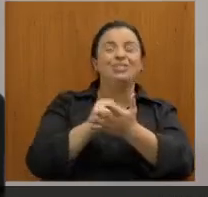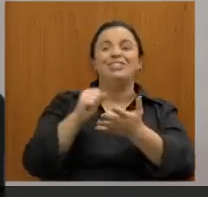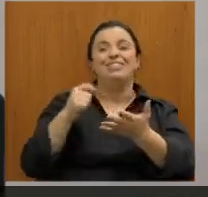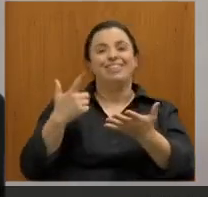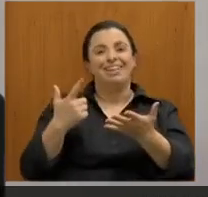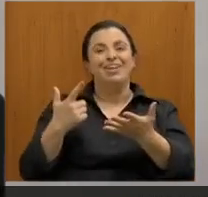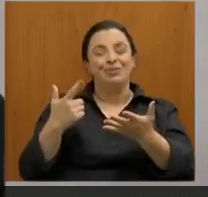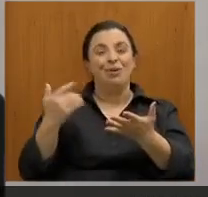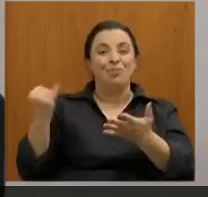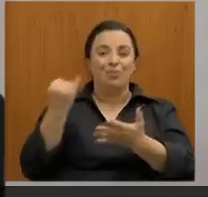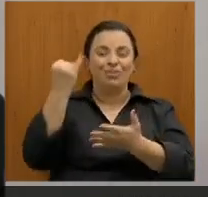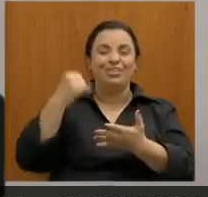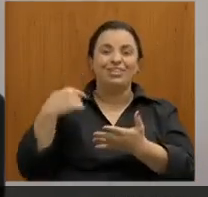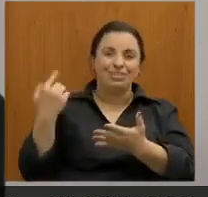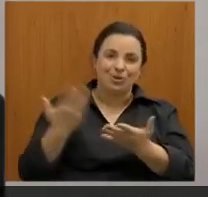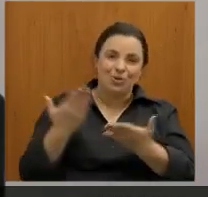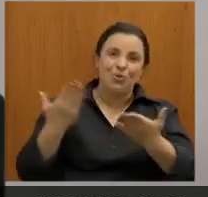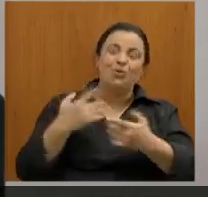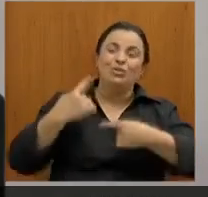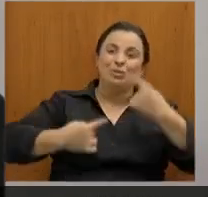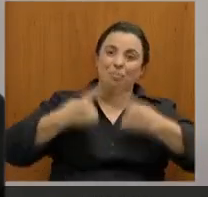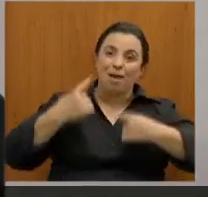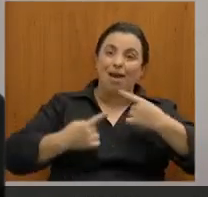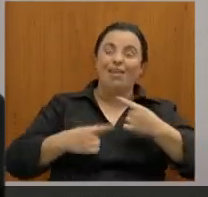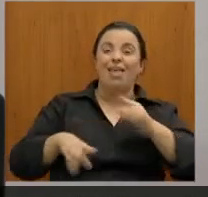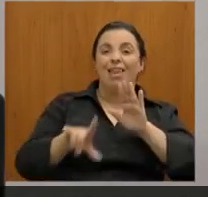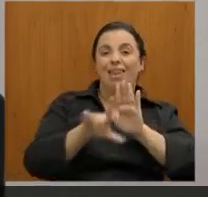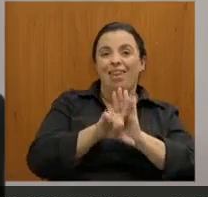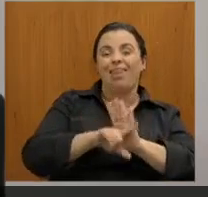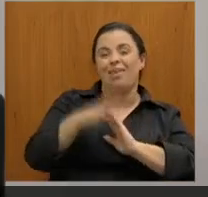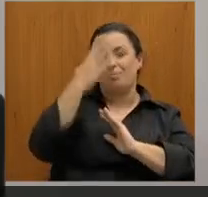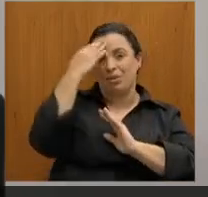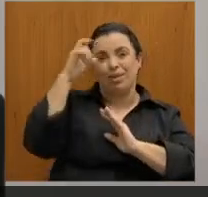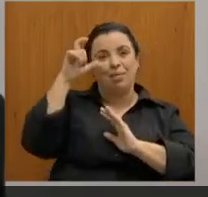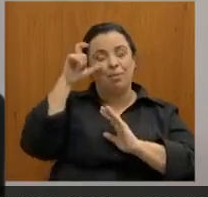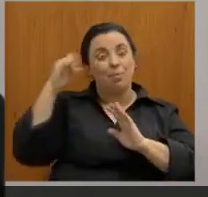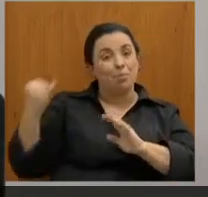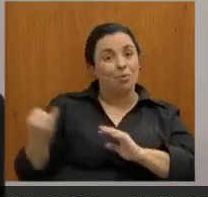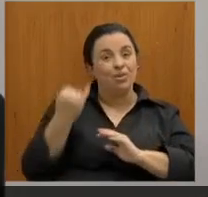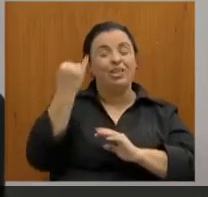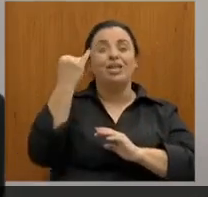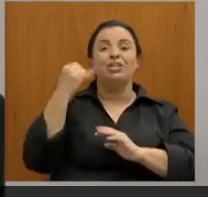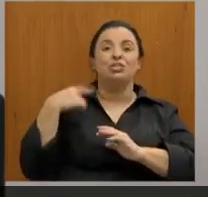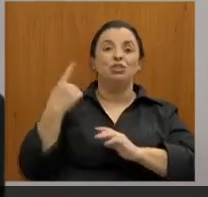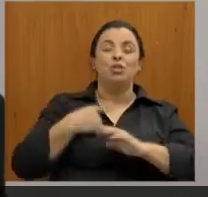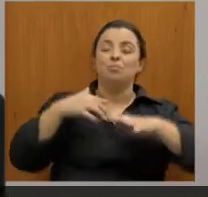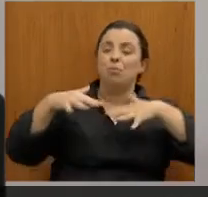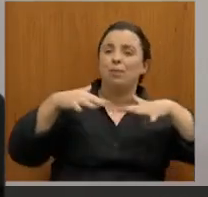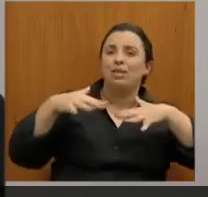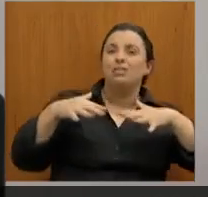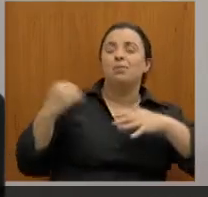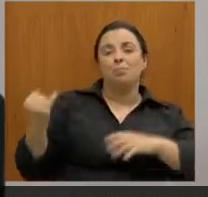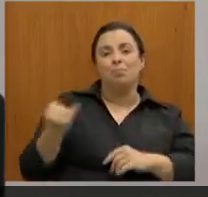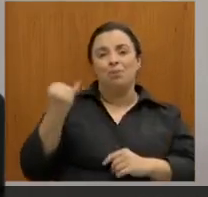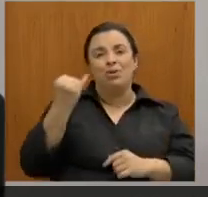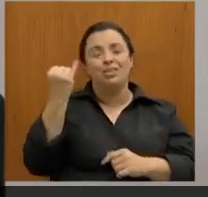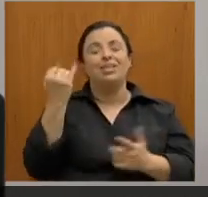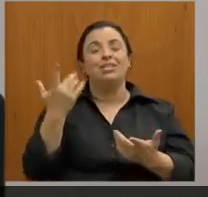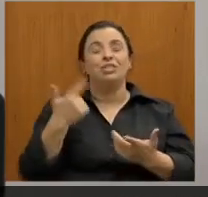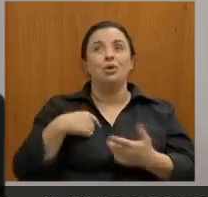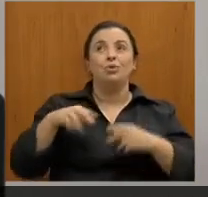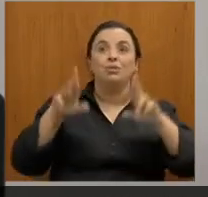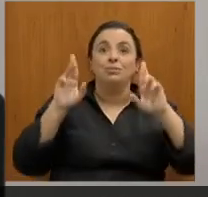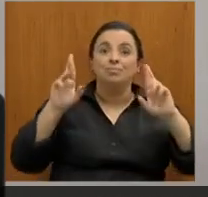desse nosso debate a importância da Lei Maria da Penha importância da nossa mobilização EA espero que a gente possa difundir o